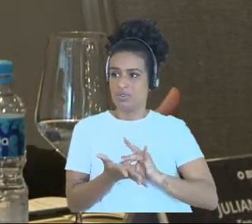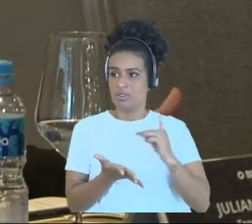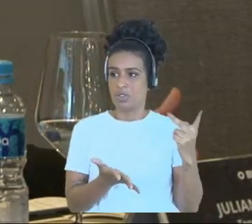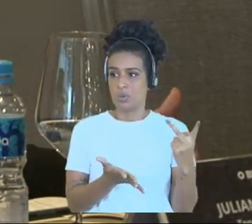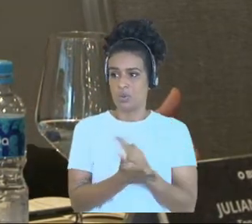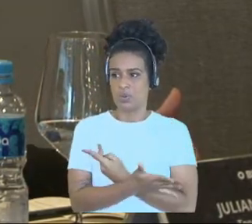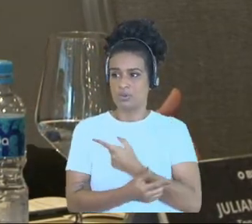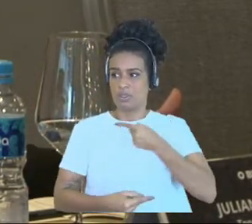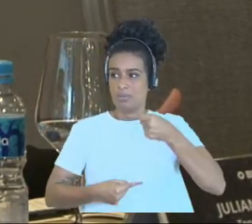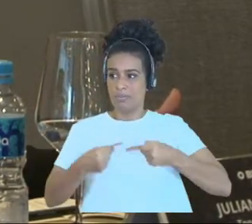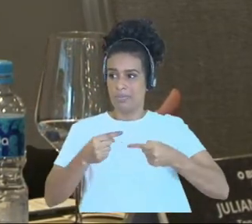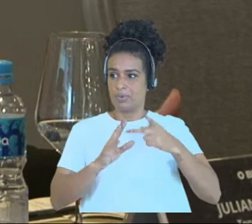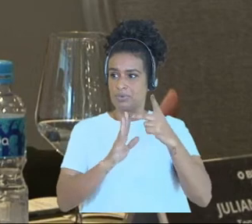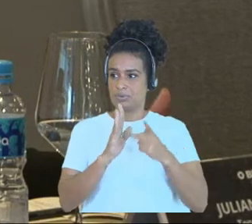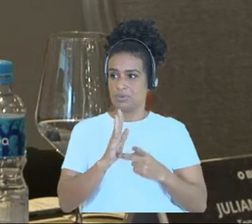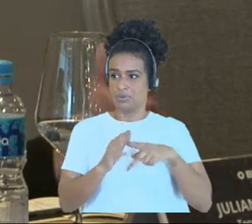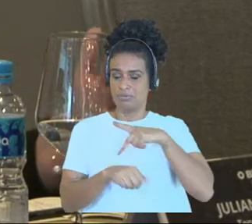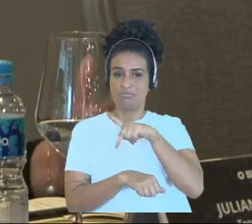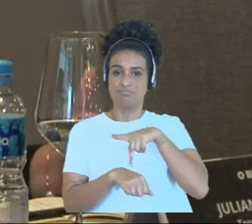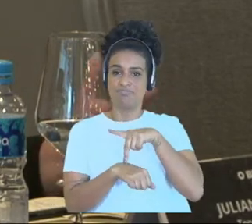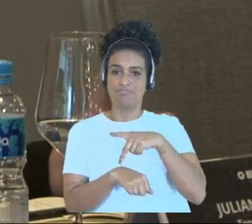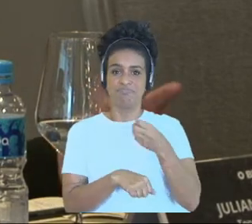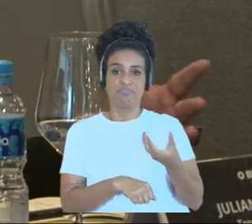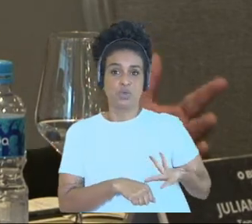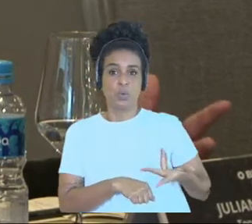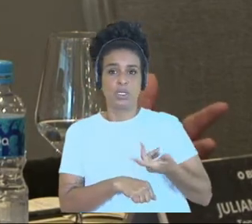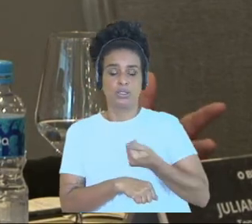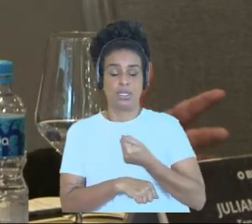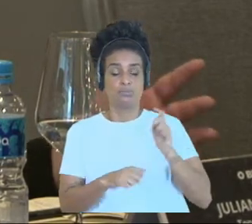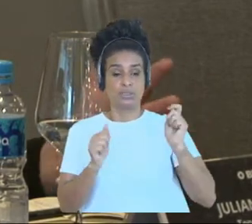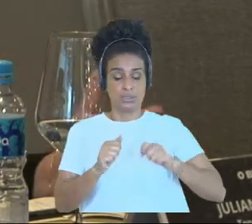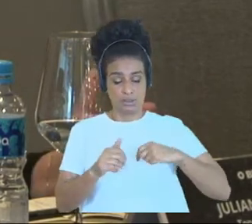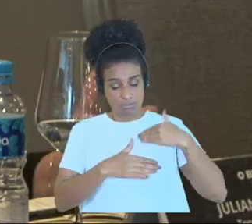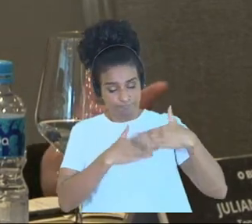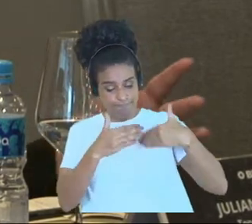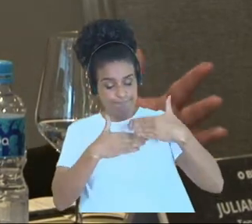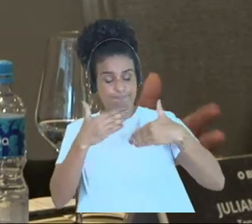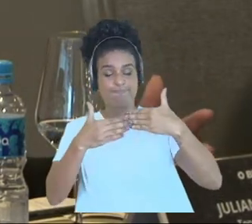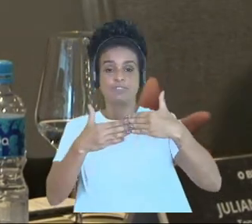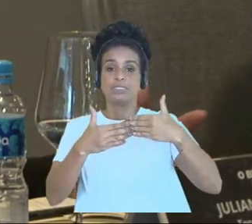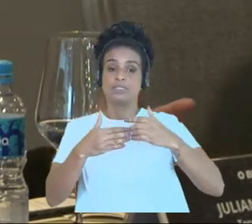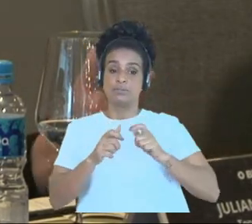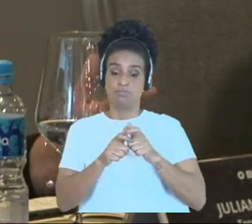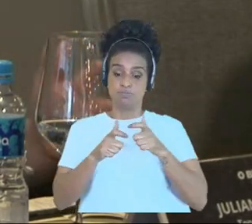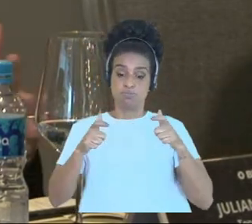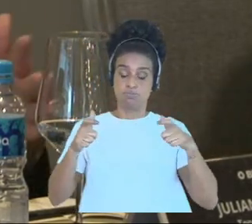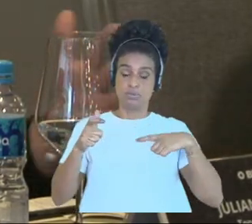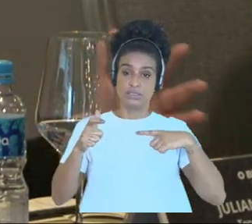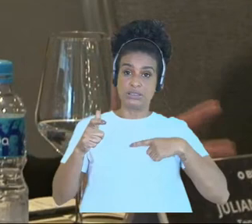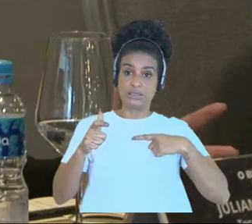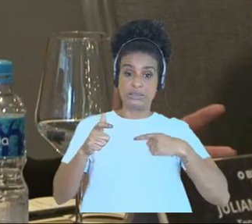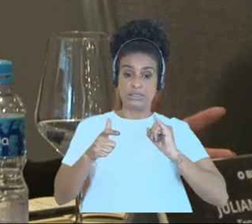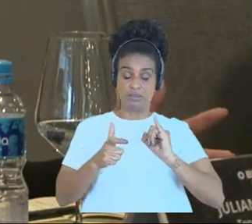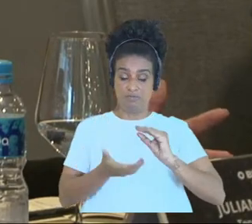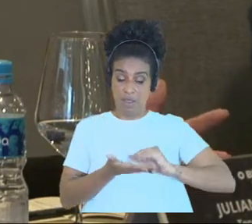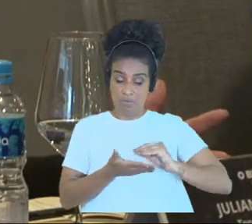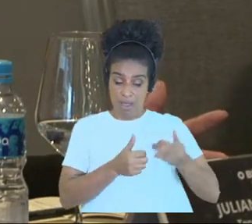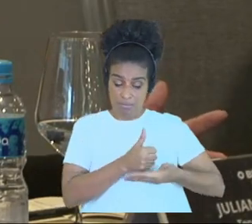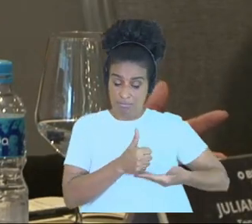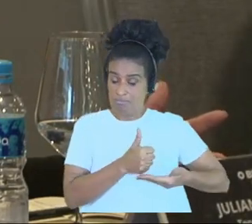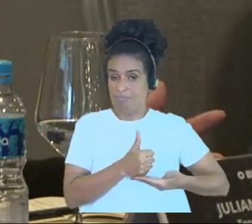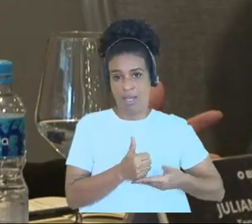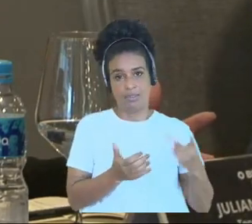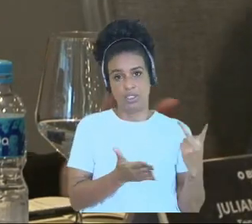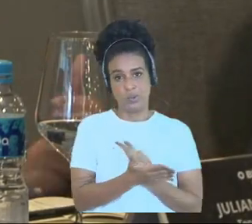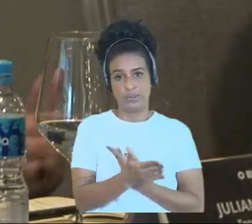um projeto de país mais efetivo, porque a gente precisa voltar a crescer. A gente não vai voltar a crescer sem as bases para que isso aconteça